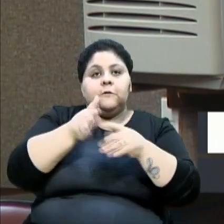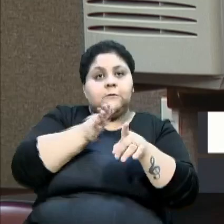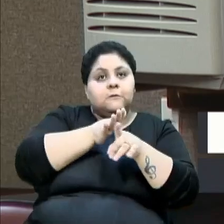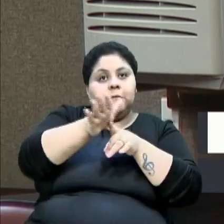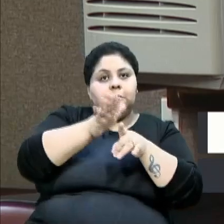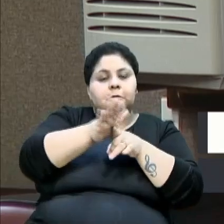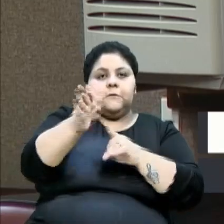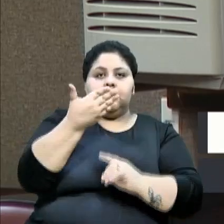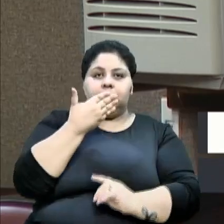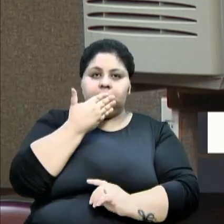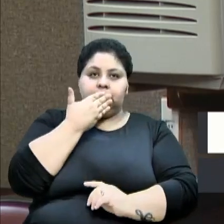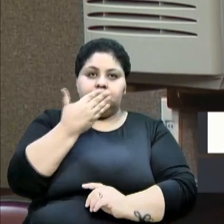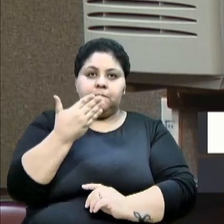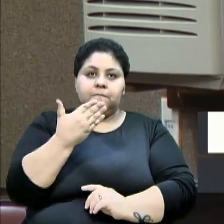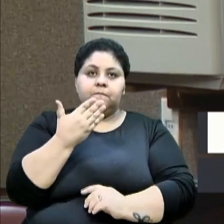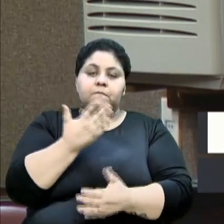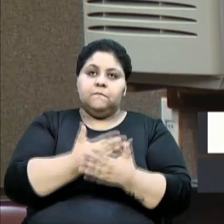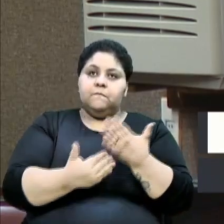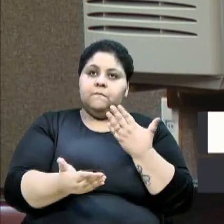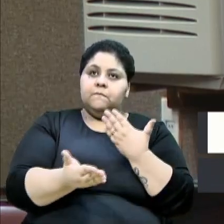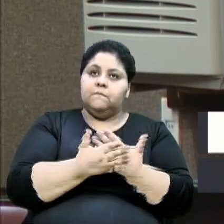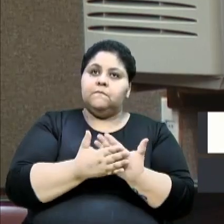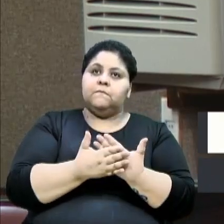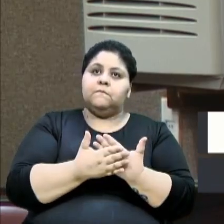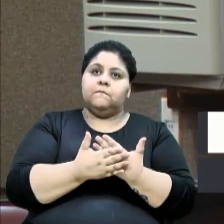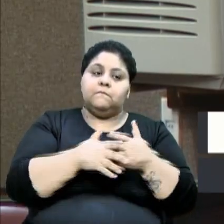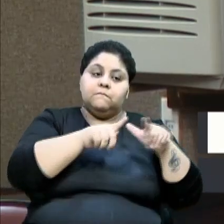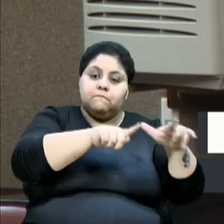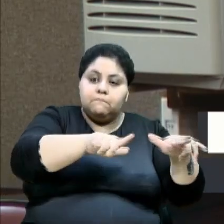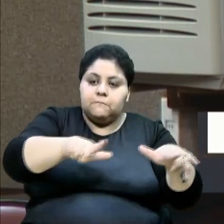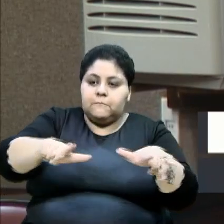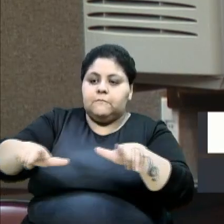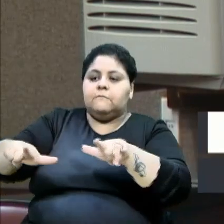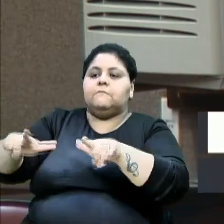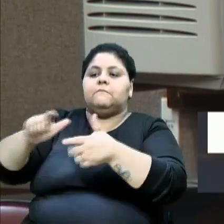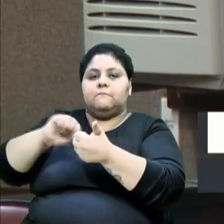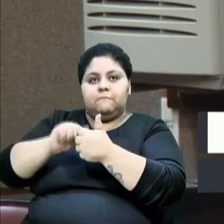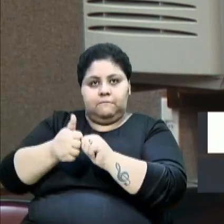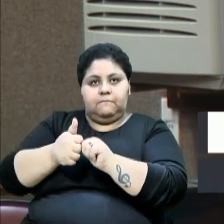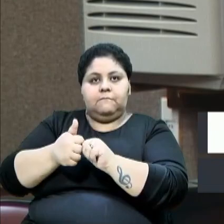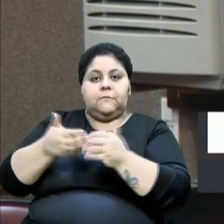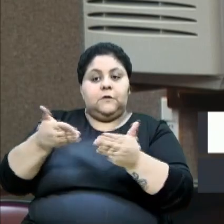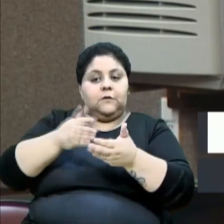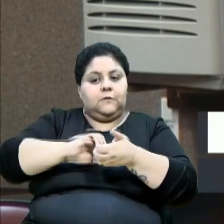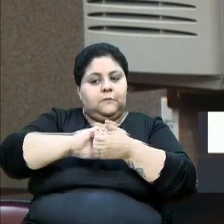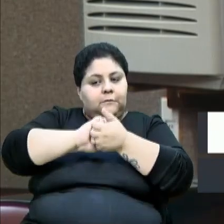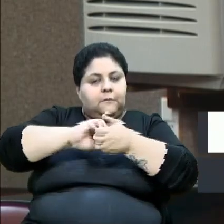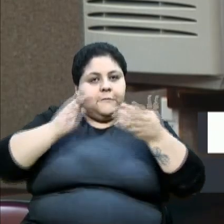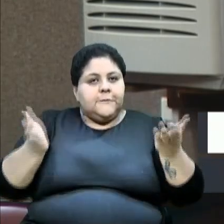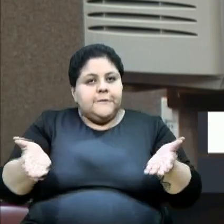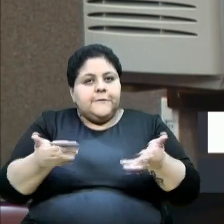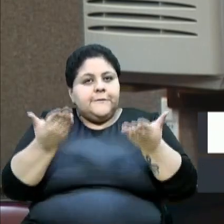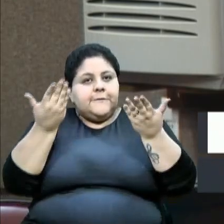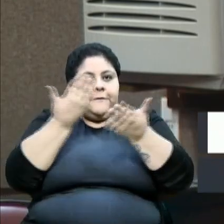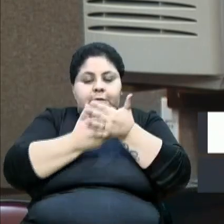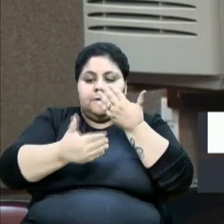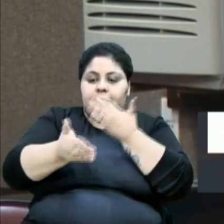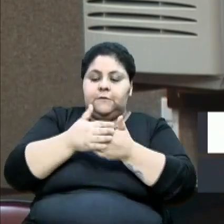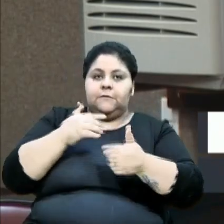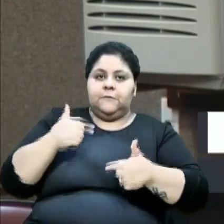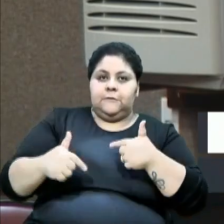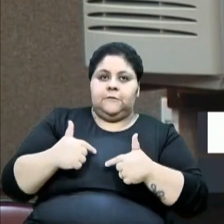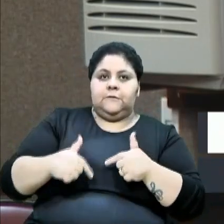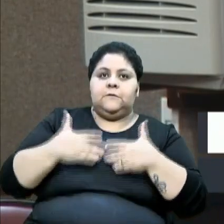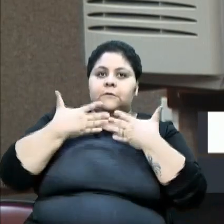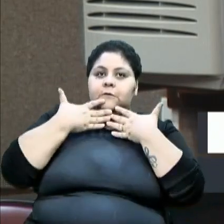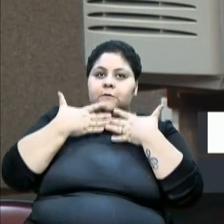né, por todos que labutam na área esportiva. Então, aqui cumprimentar e enaltecer todo o trabalho também da Secretaria